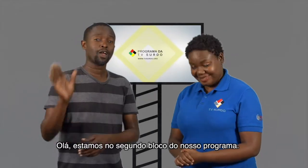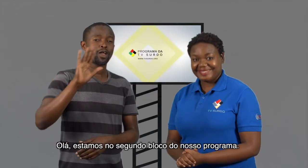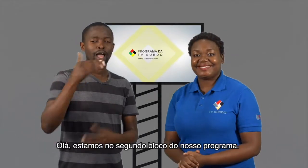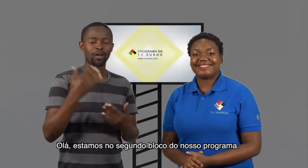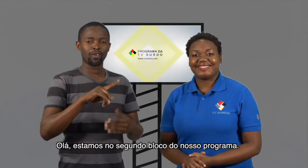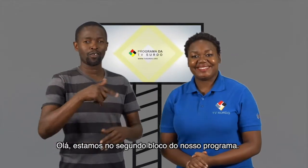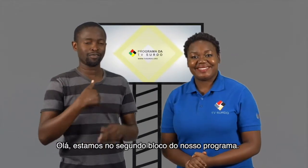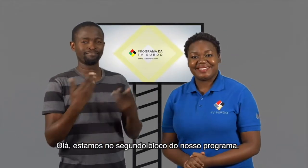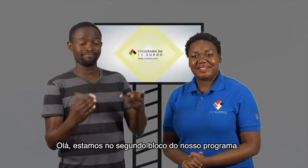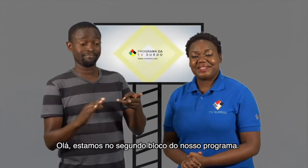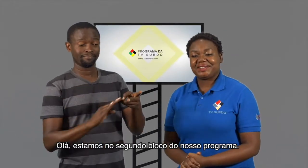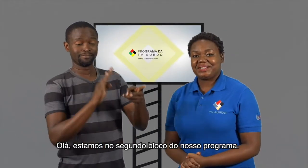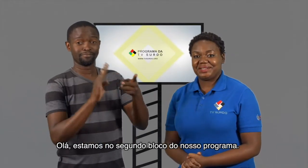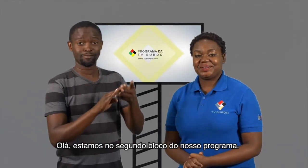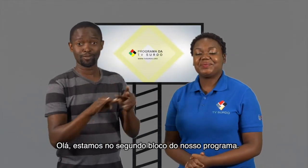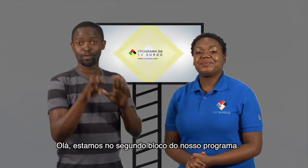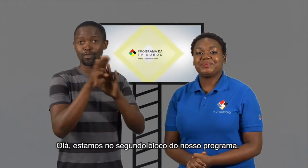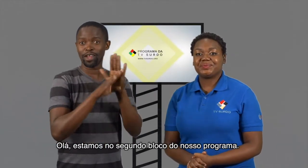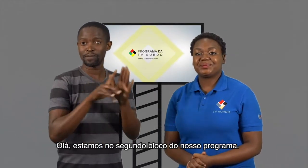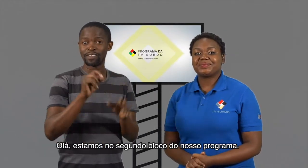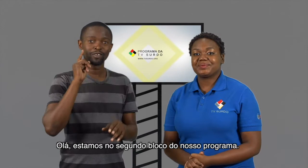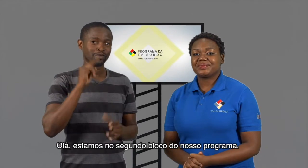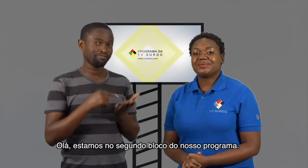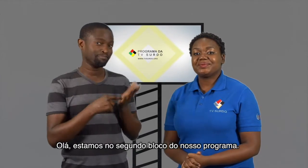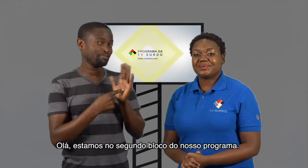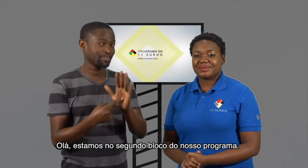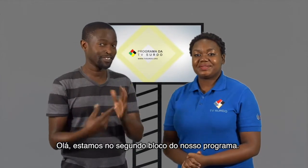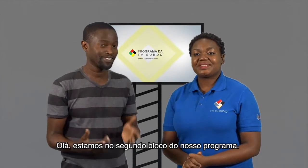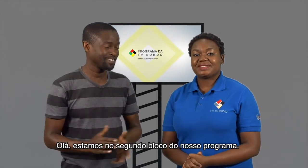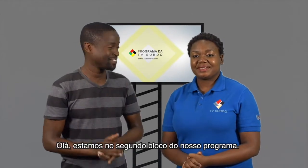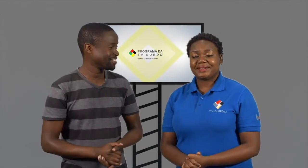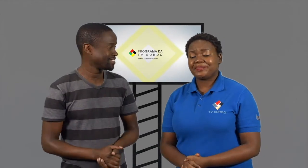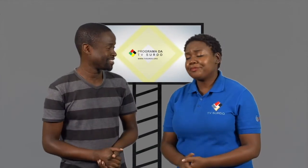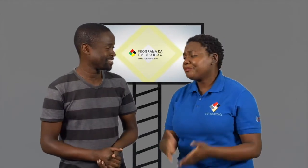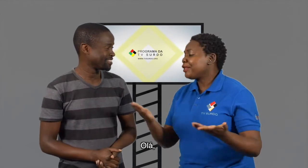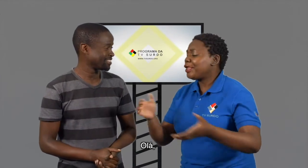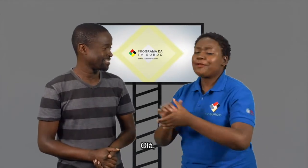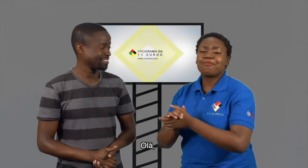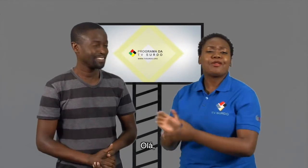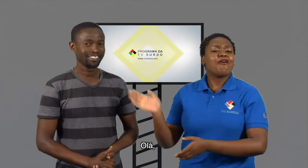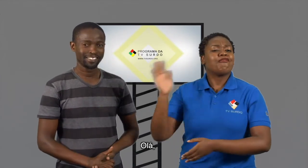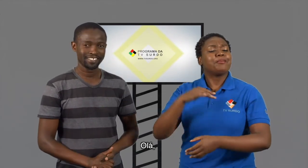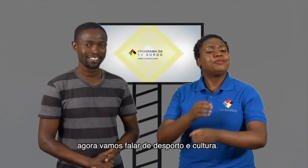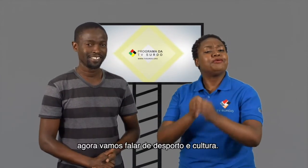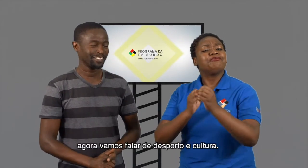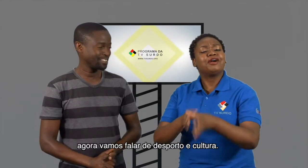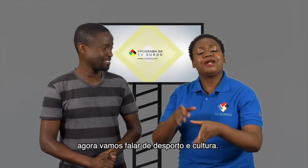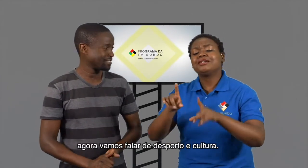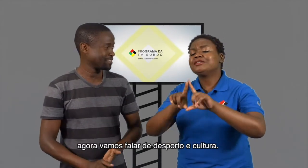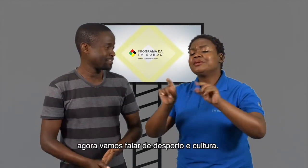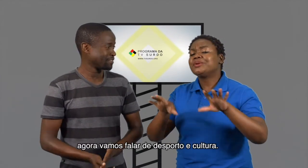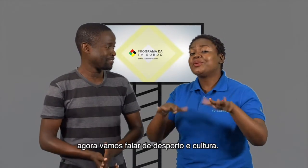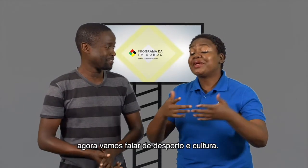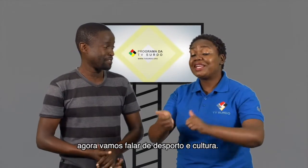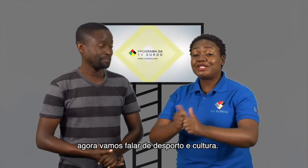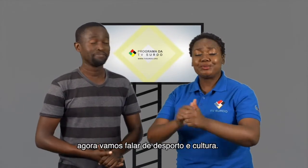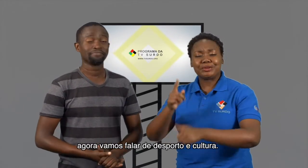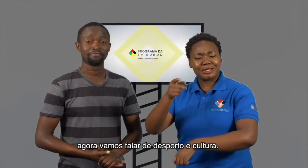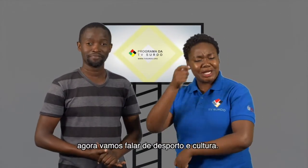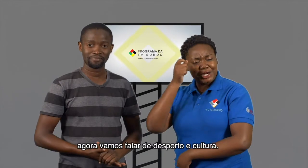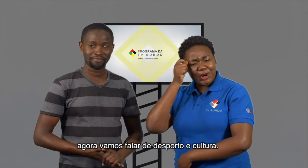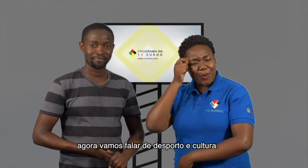Olá. Estamos no segundo bloco do nosso programa. Olá. Agora vamos falar de